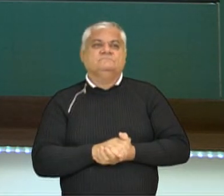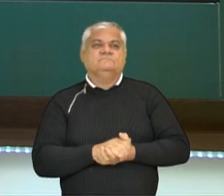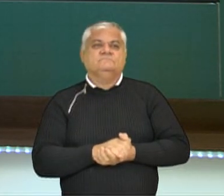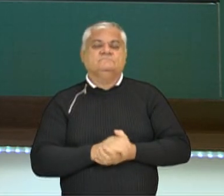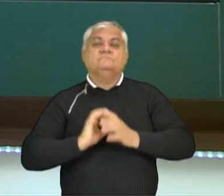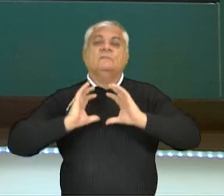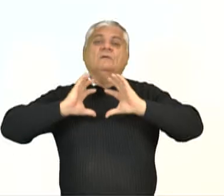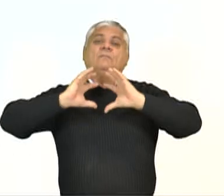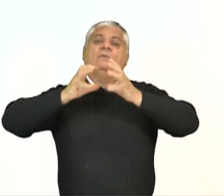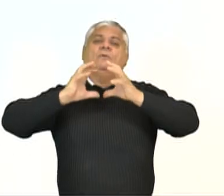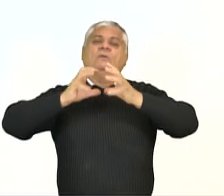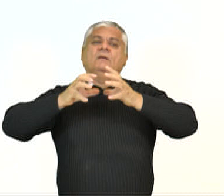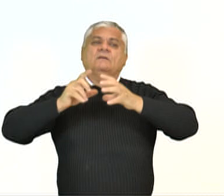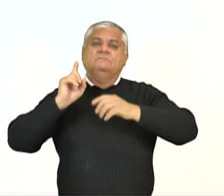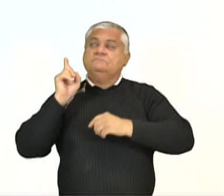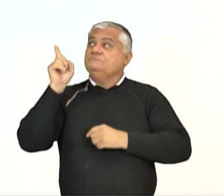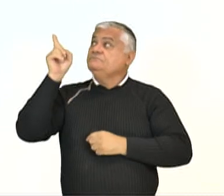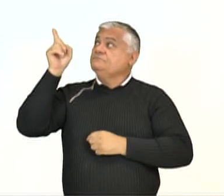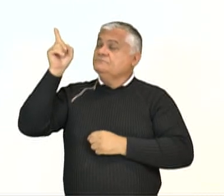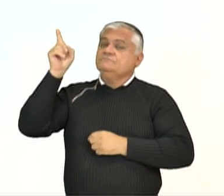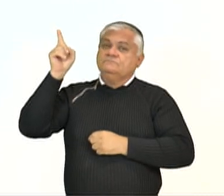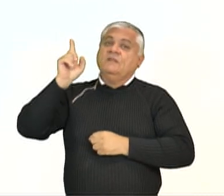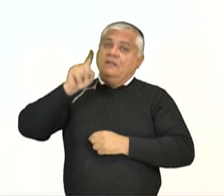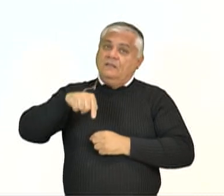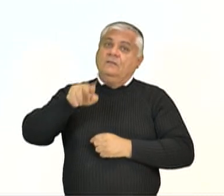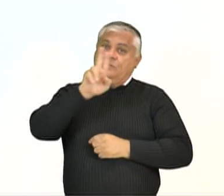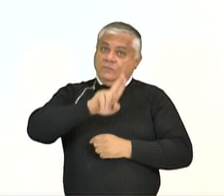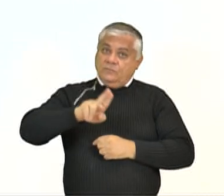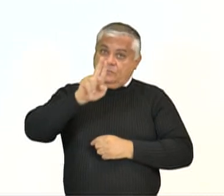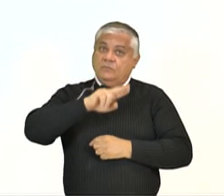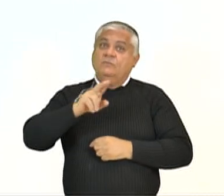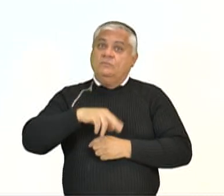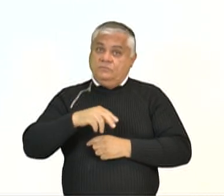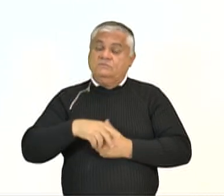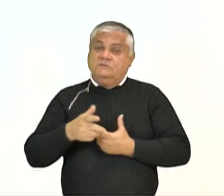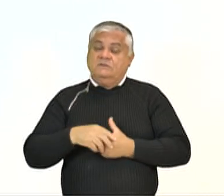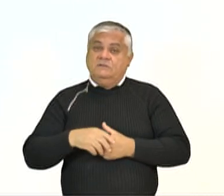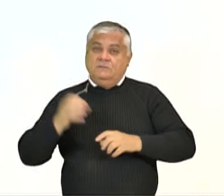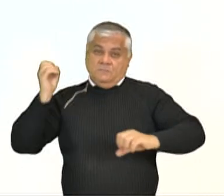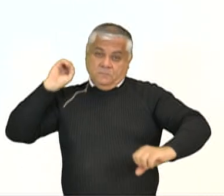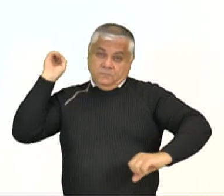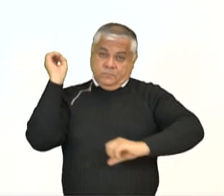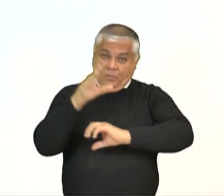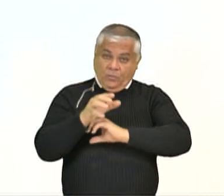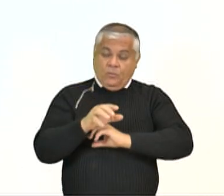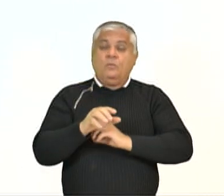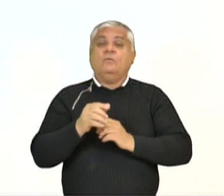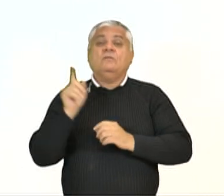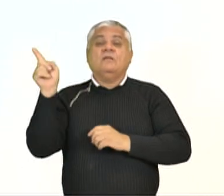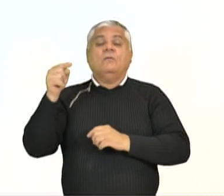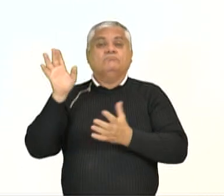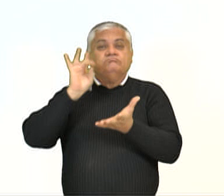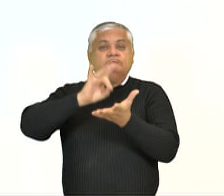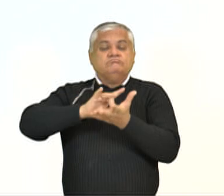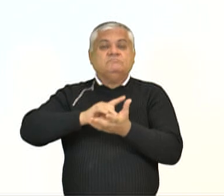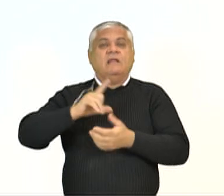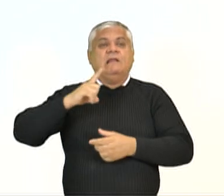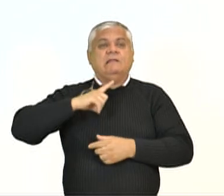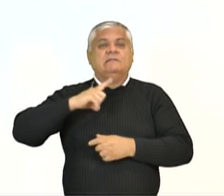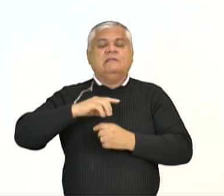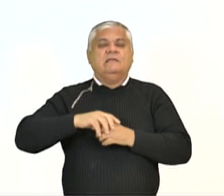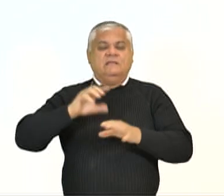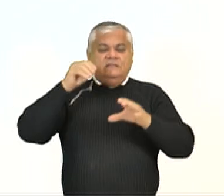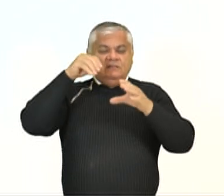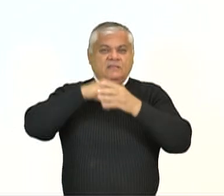A bola, essa aqui é uma bola utilizada para o goalball, né, uma bola oficial. Ela tem